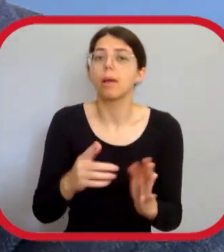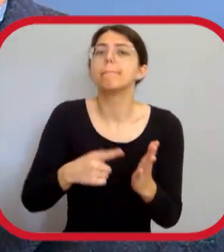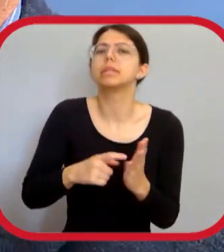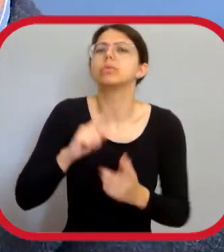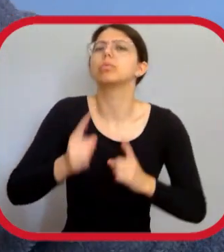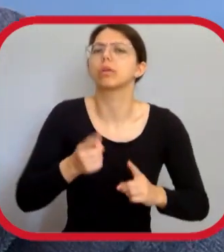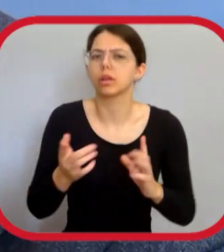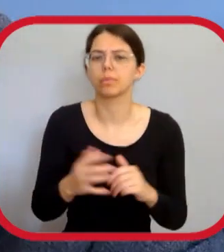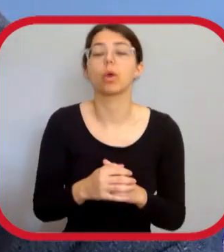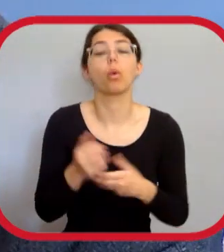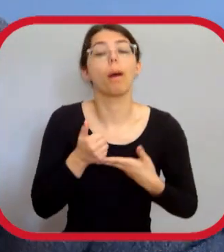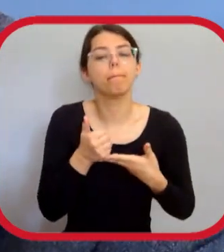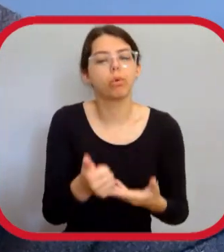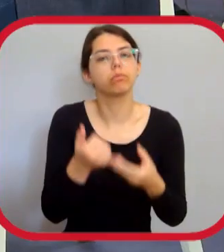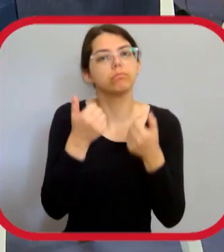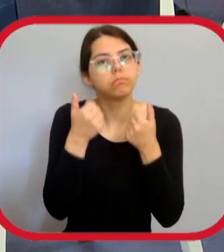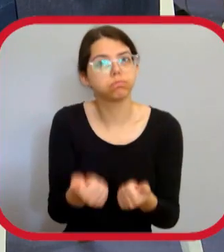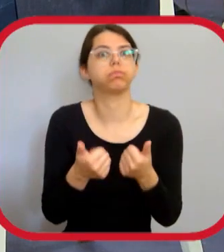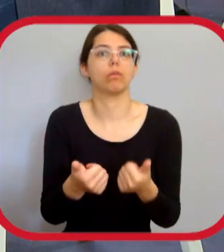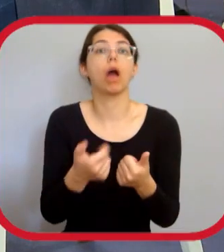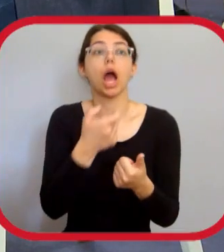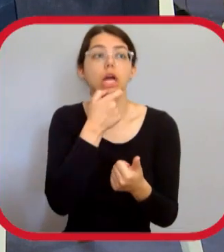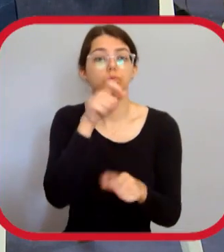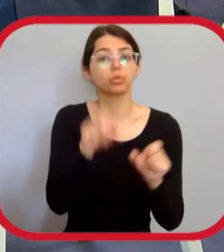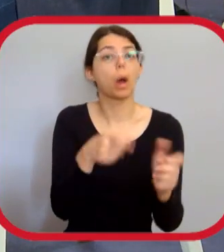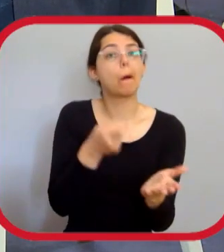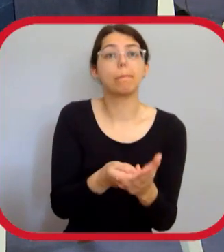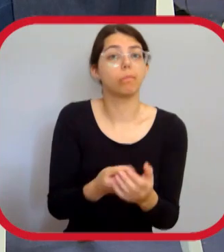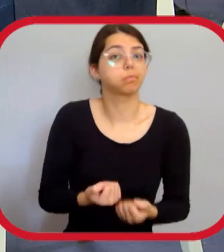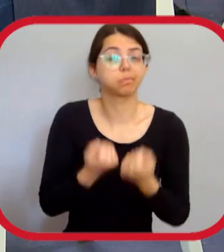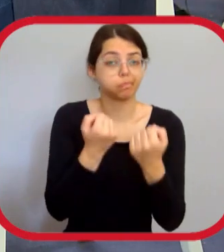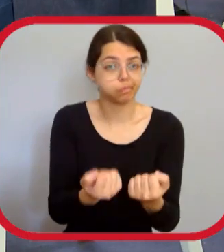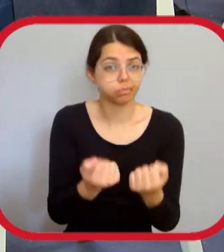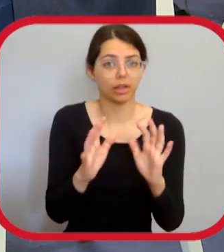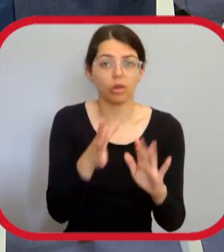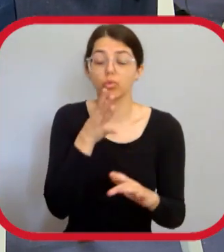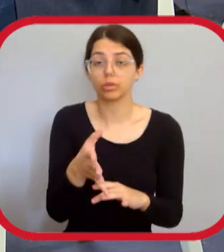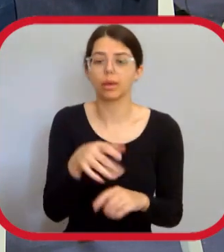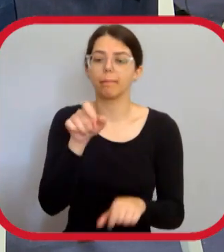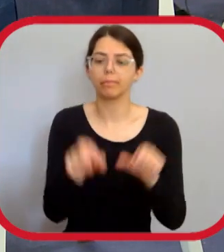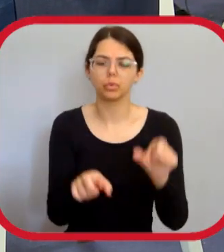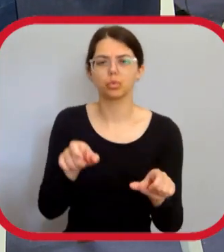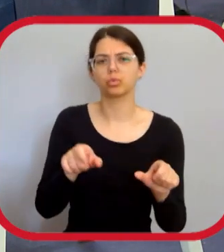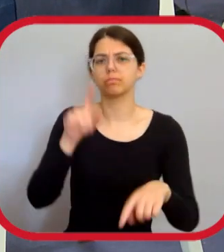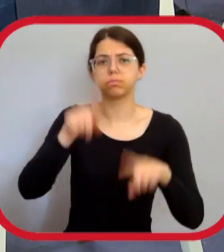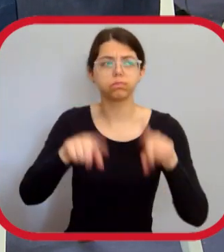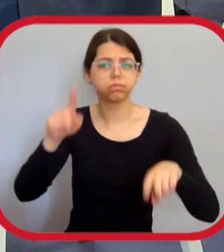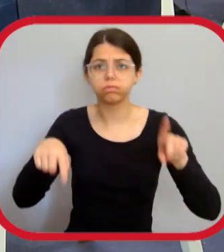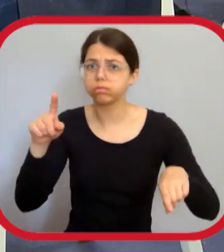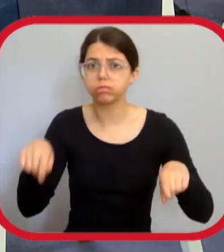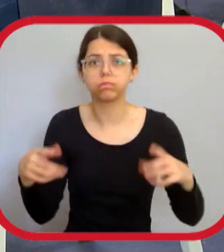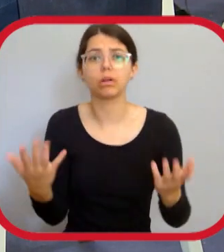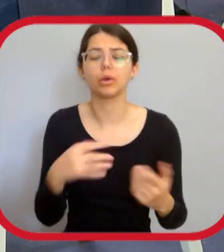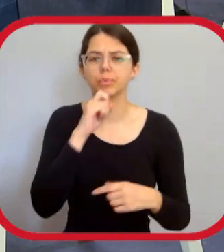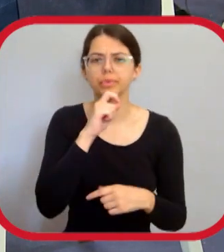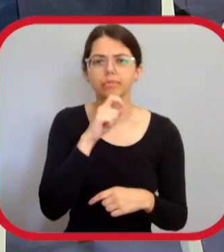o que tem que haver é um bom apoio para aqueles que não o podem pagar. Porque, como estou a dizer, nós temos pessoas com diferentes estratos, com